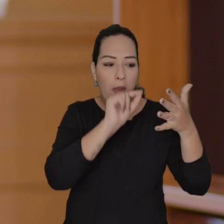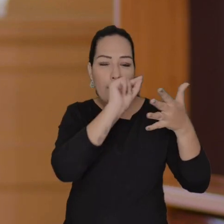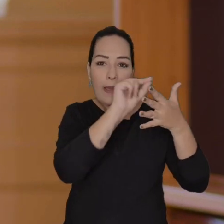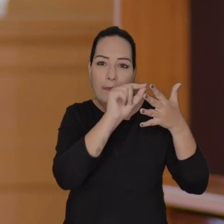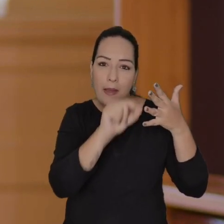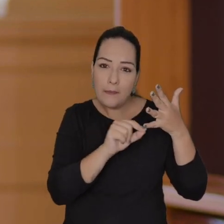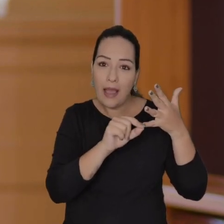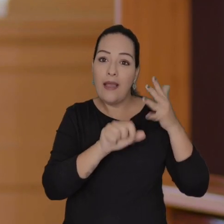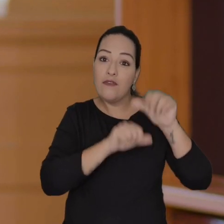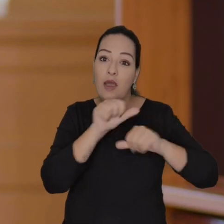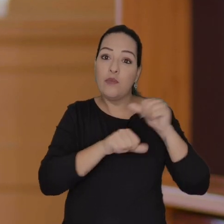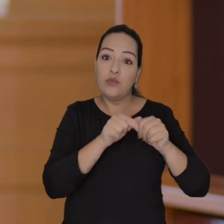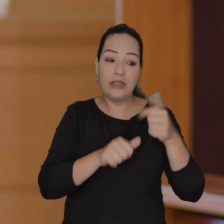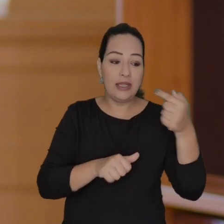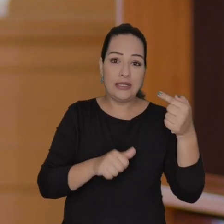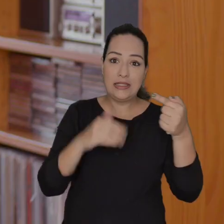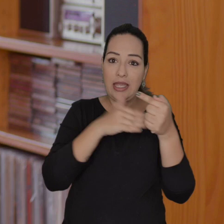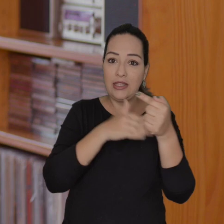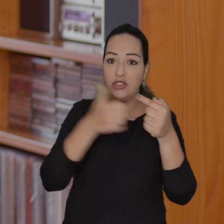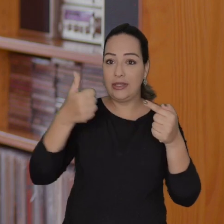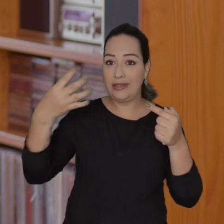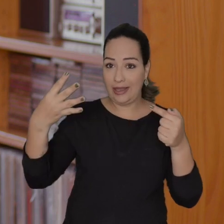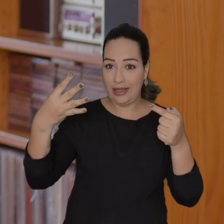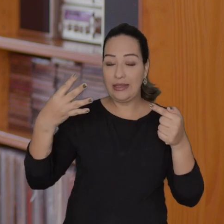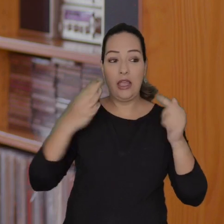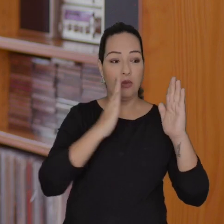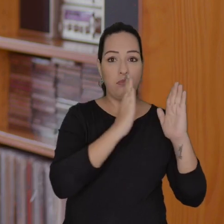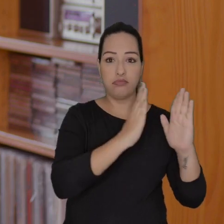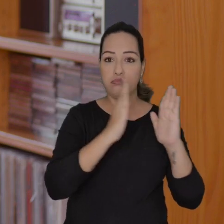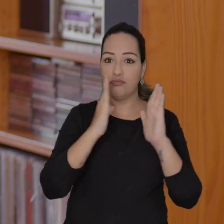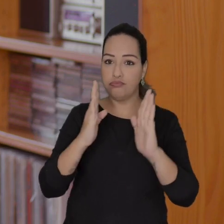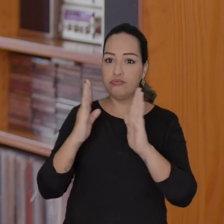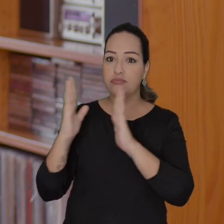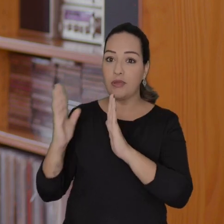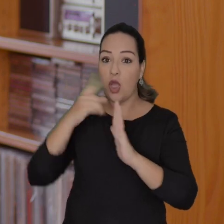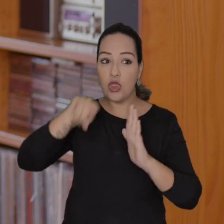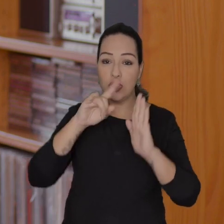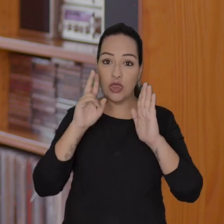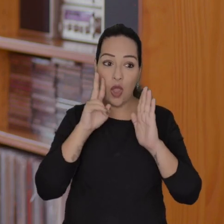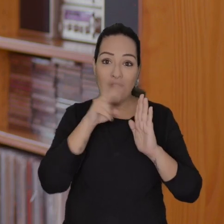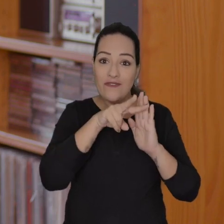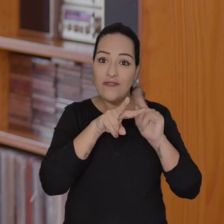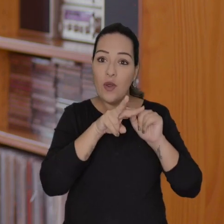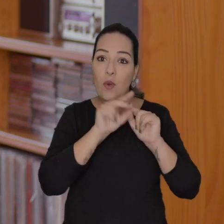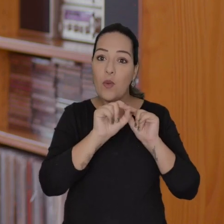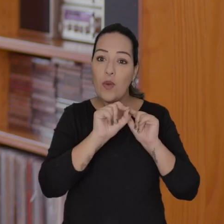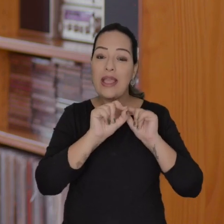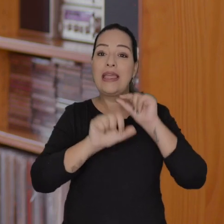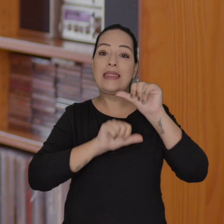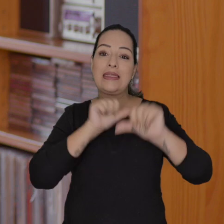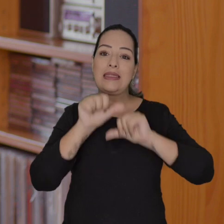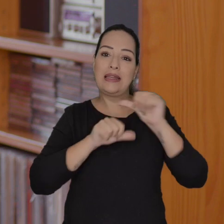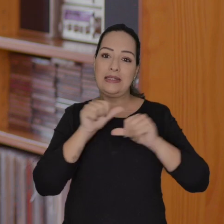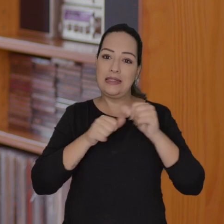mudam no outro bloco, dos 7 aos 14. Claro que quando a gente olha dentro desse bloco, a gente vai poder ver